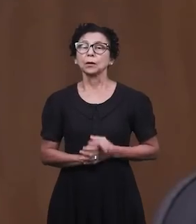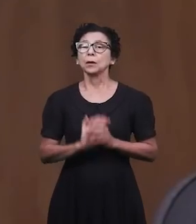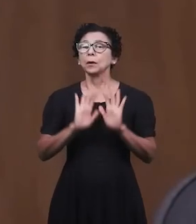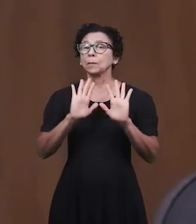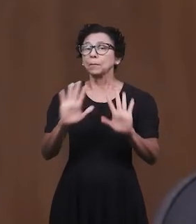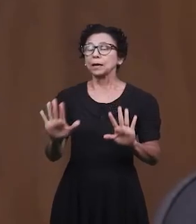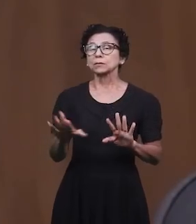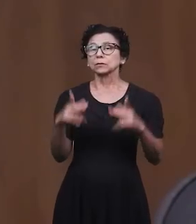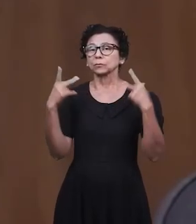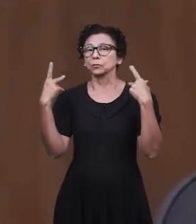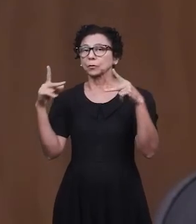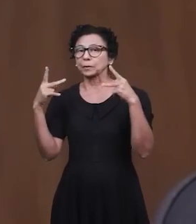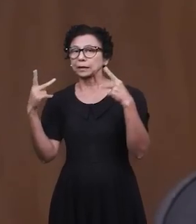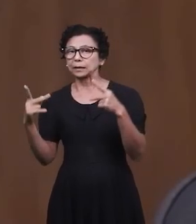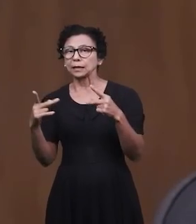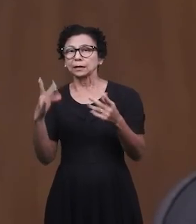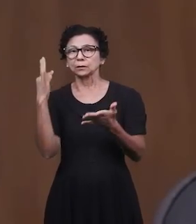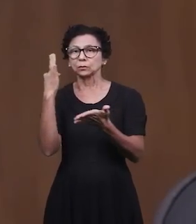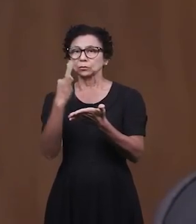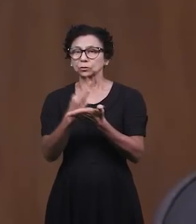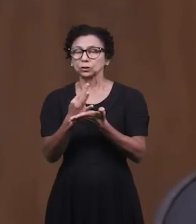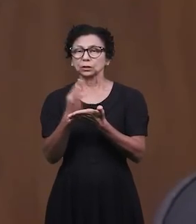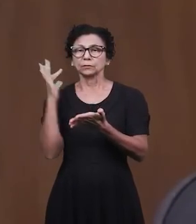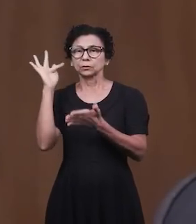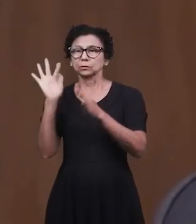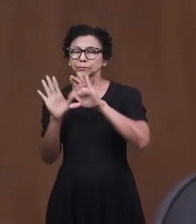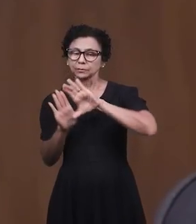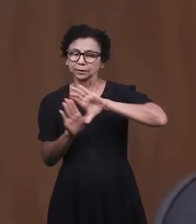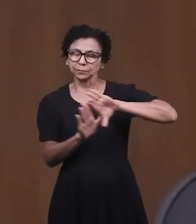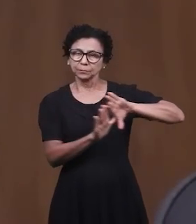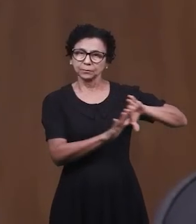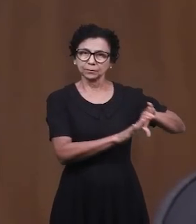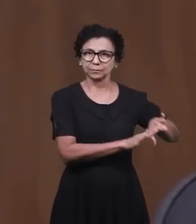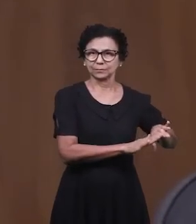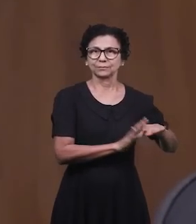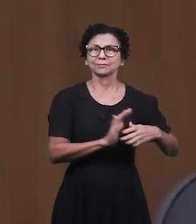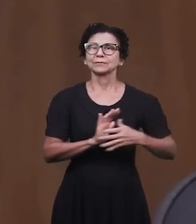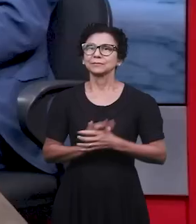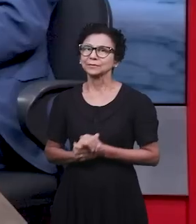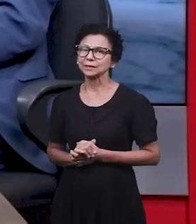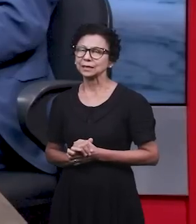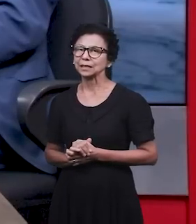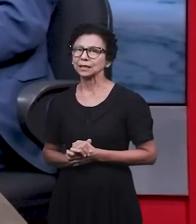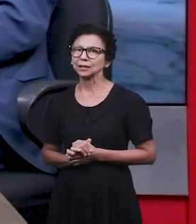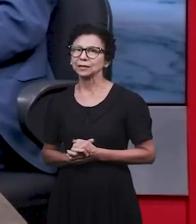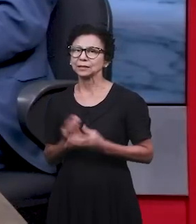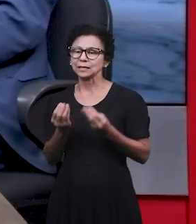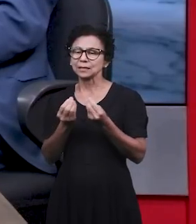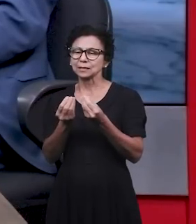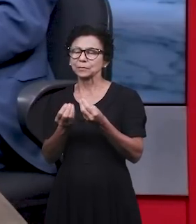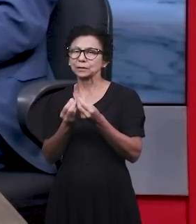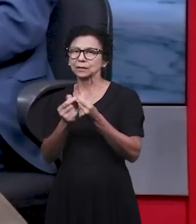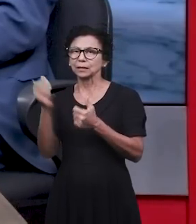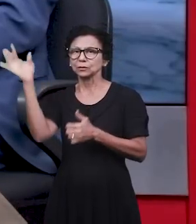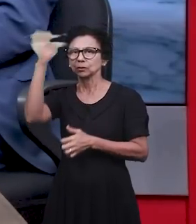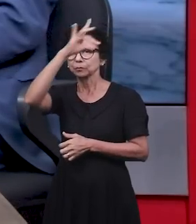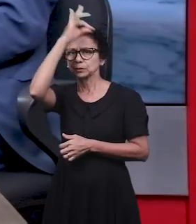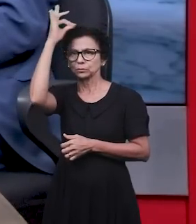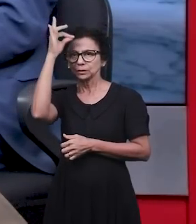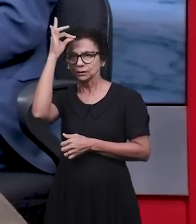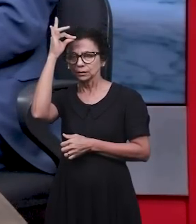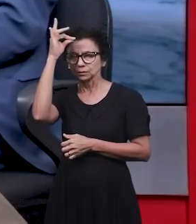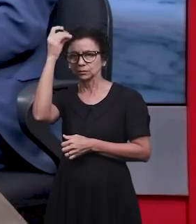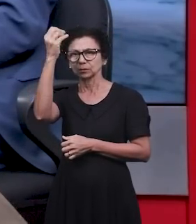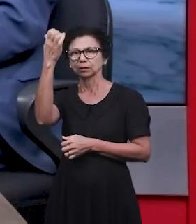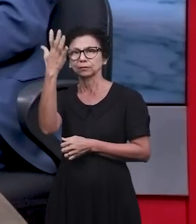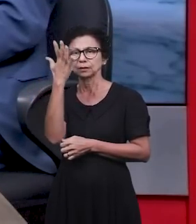a teologia, de lado a filosofia e falar aquilo que o Espírito Santo tem que falar. E tem uma coisa também, Alexandre,